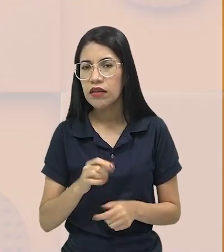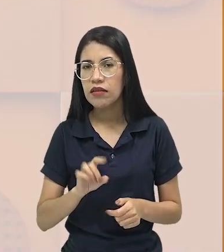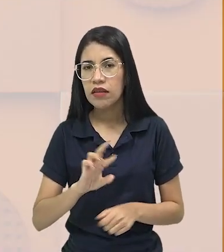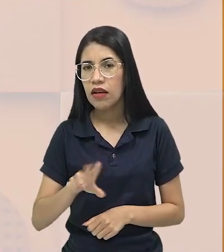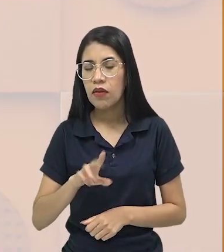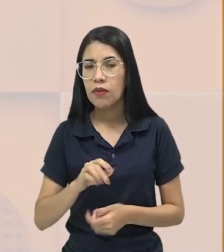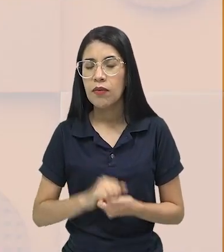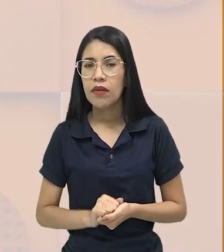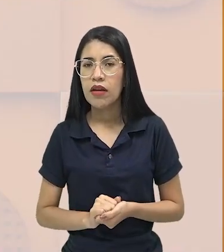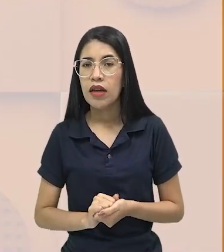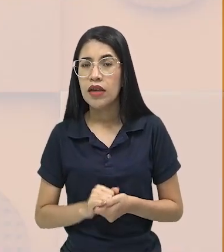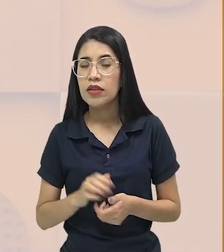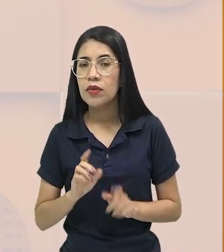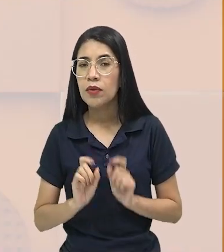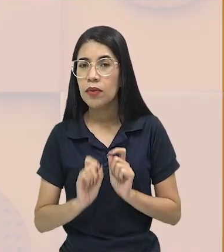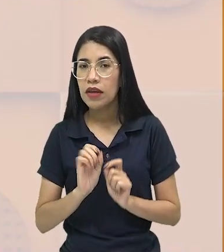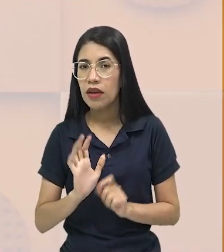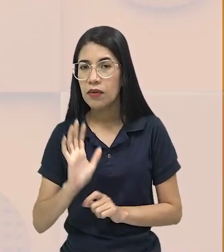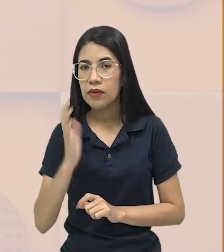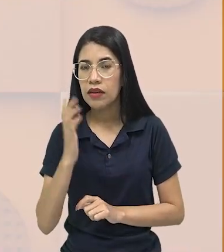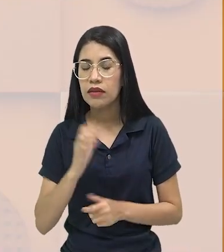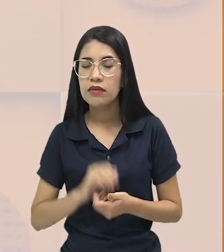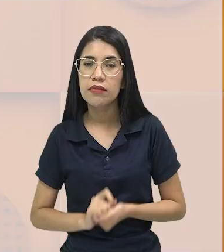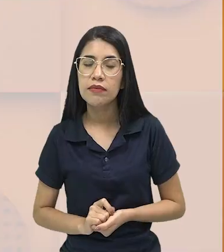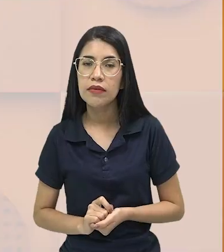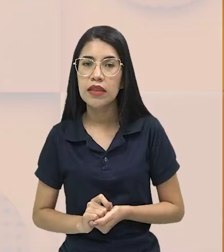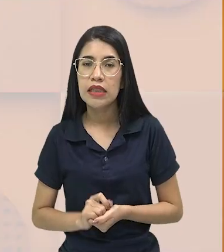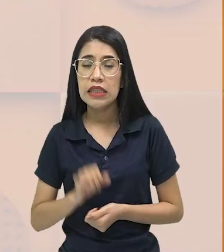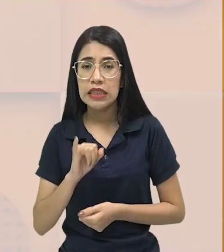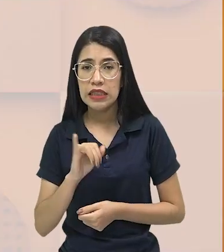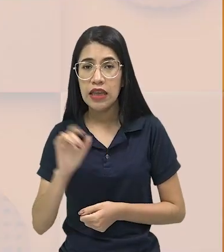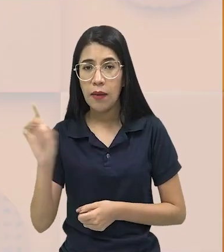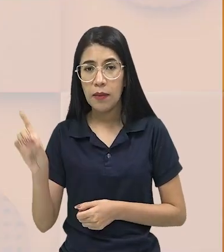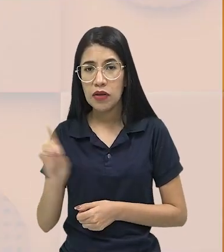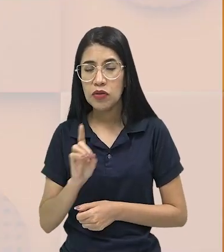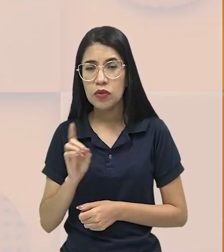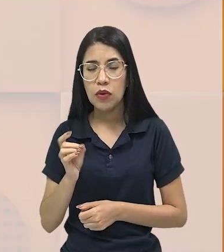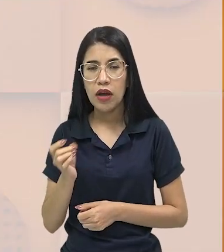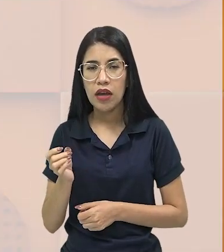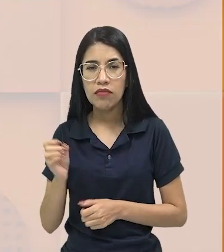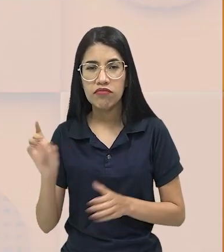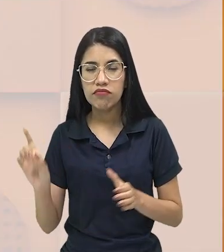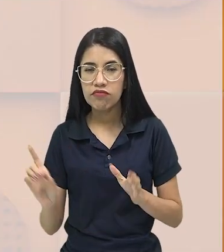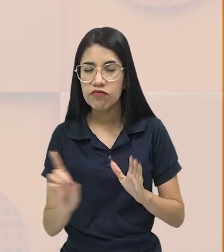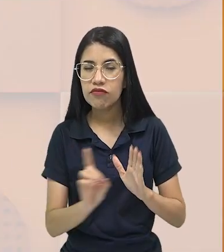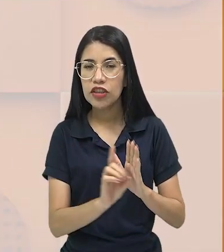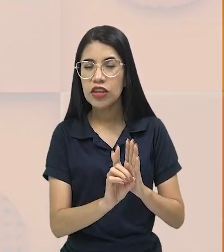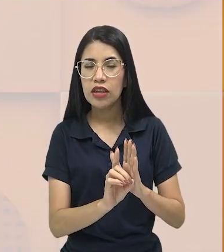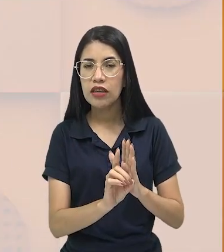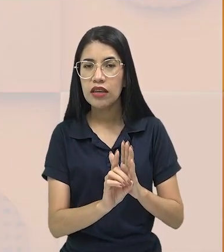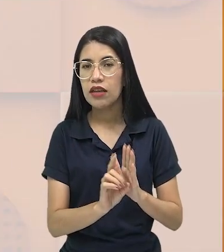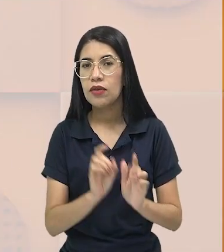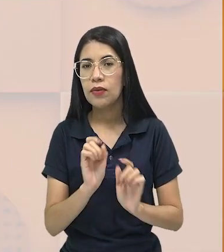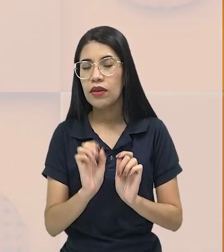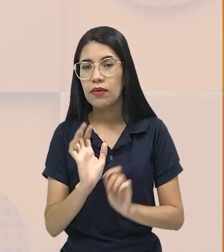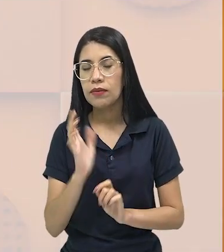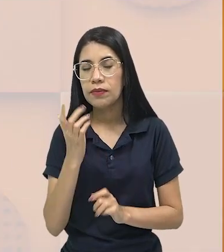A reação natural da gente enquanto ser humano, quando alguém invade o nosso espaço privado, é de uma reação de